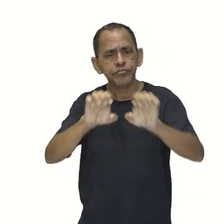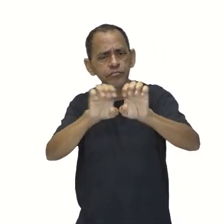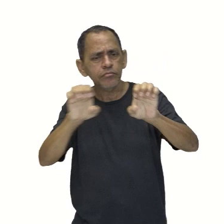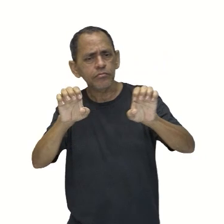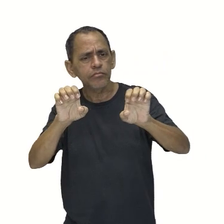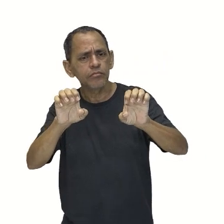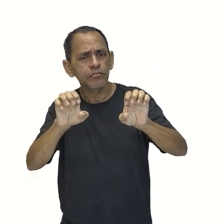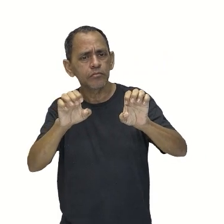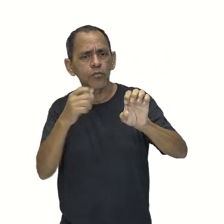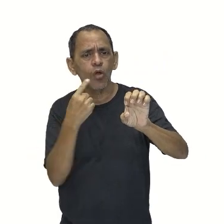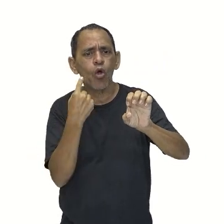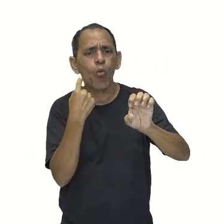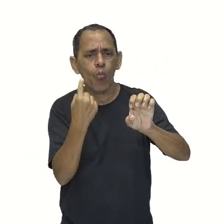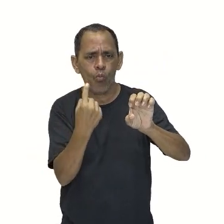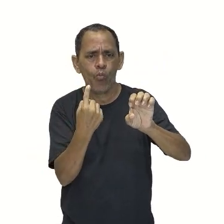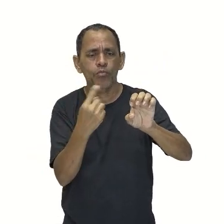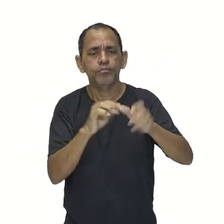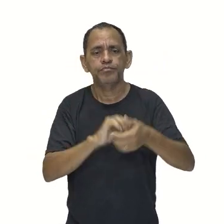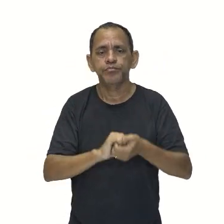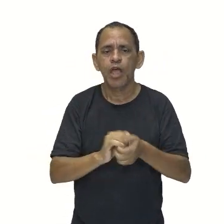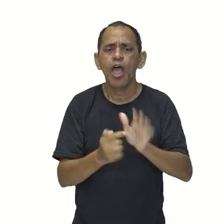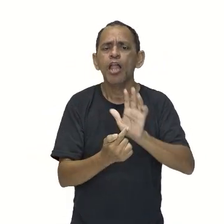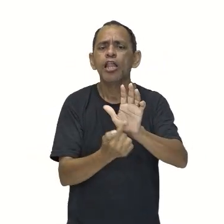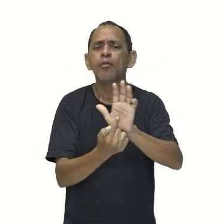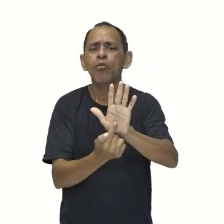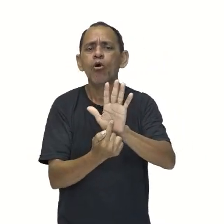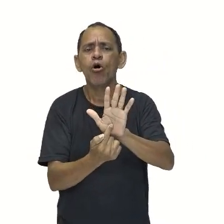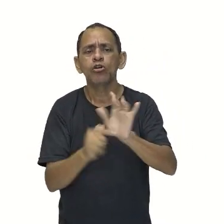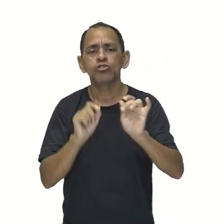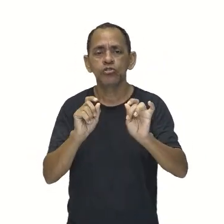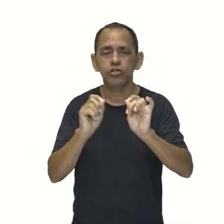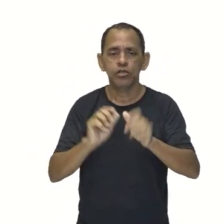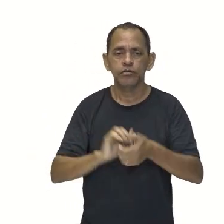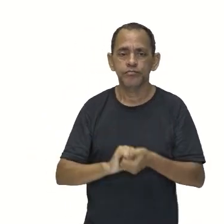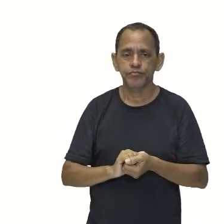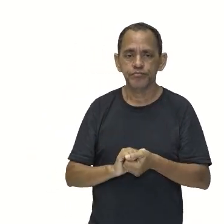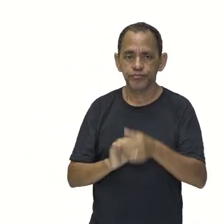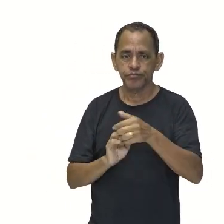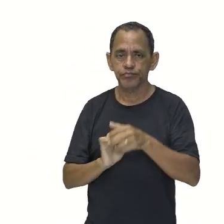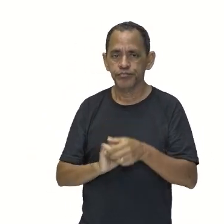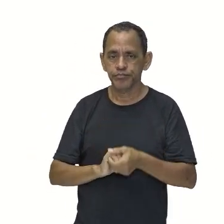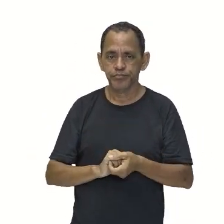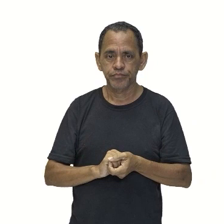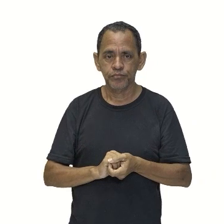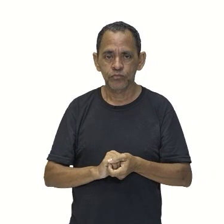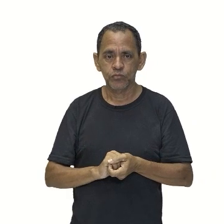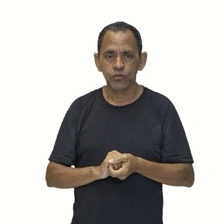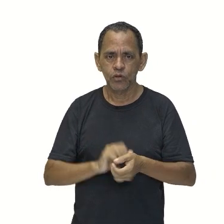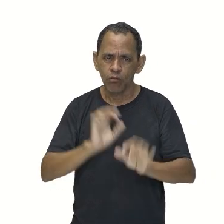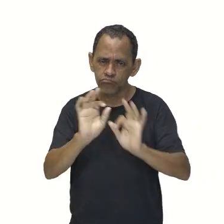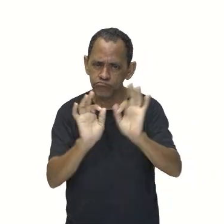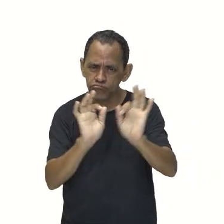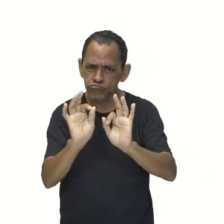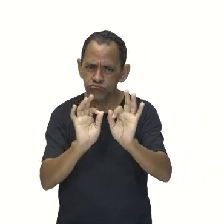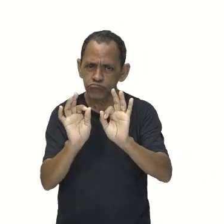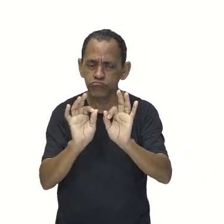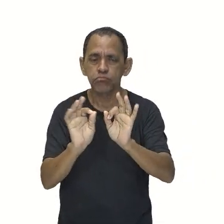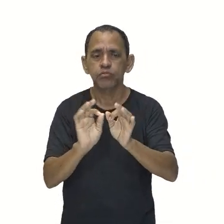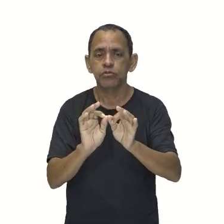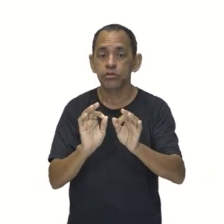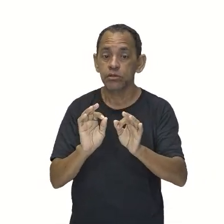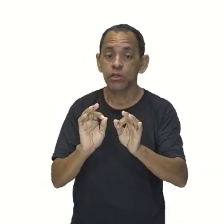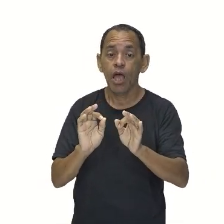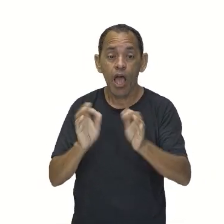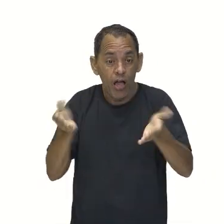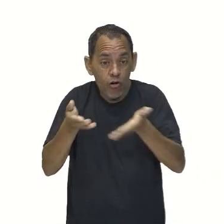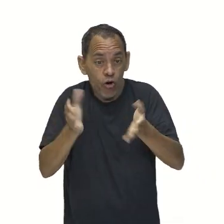nós teríamos que construir a expressão algébrica, ela foi construída, e agora vamos calcular esta